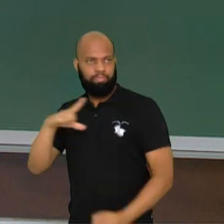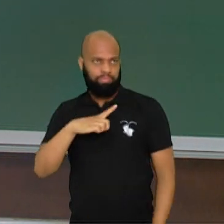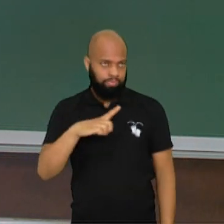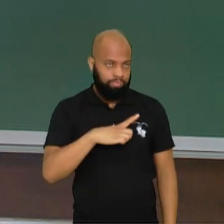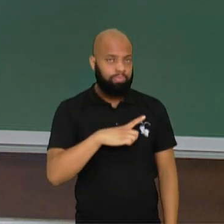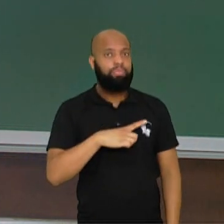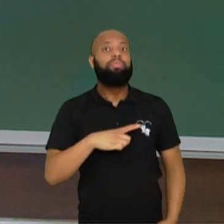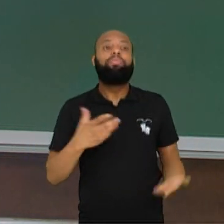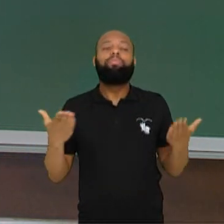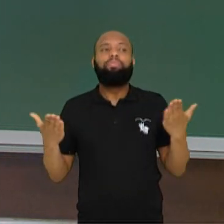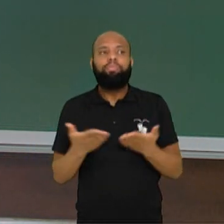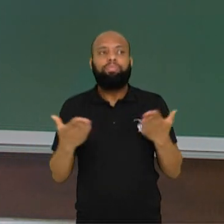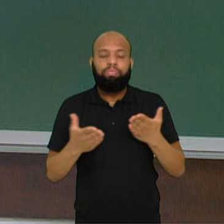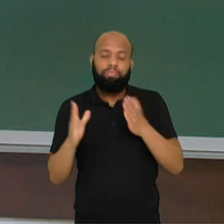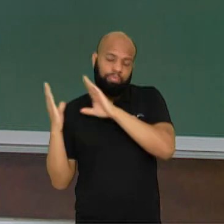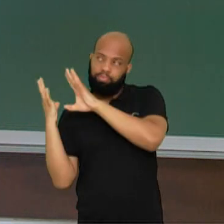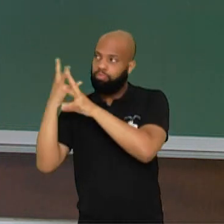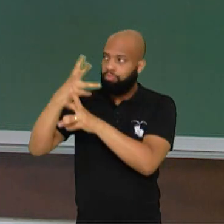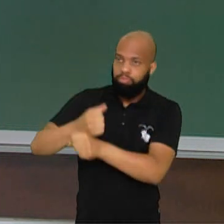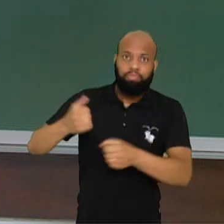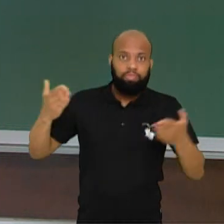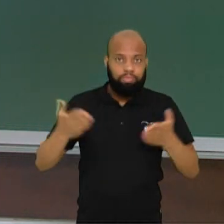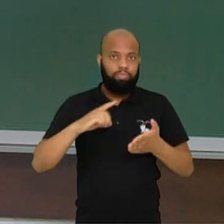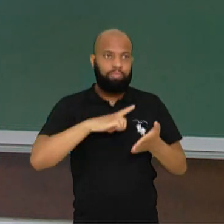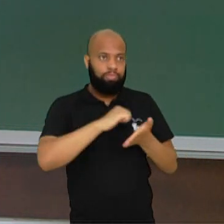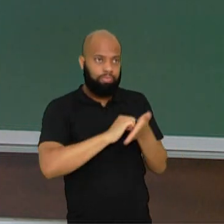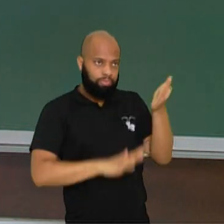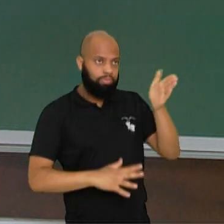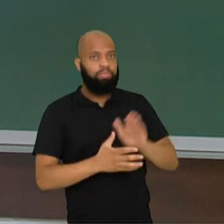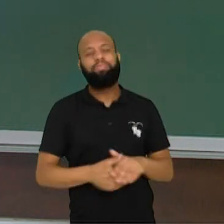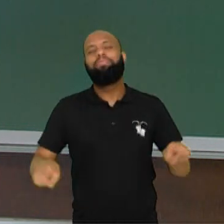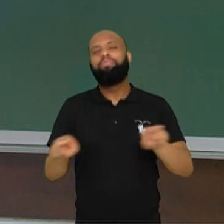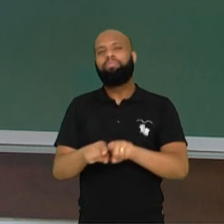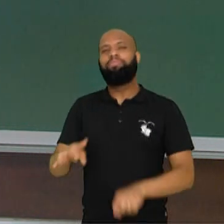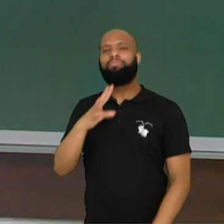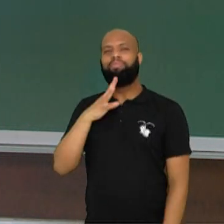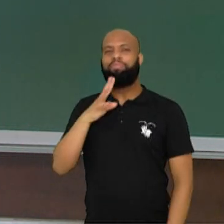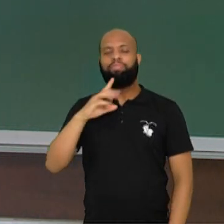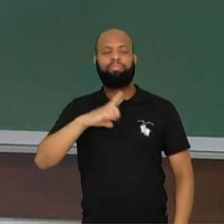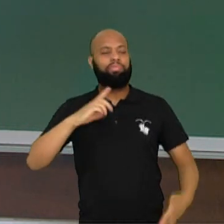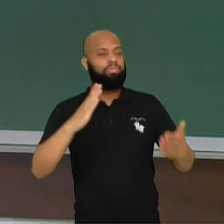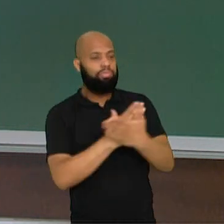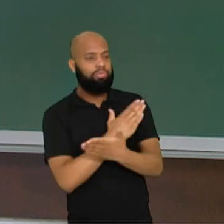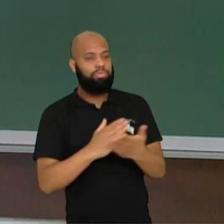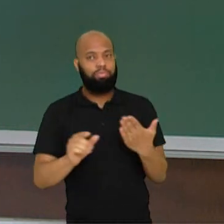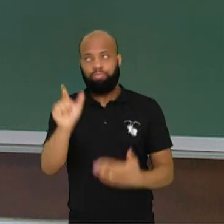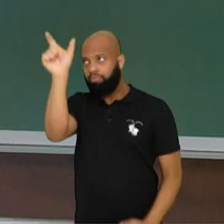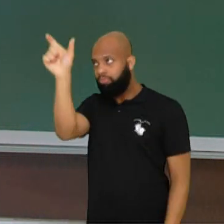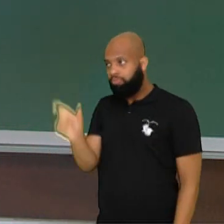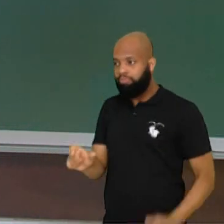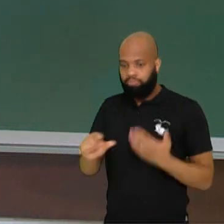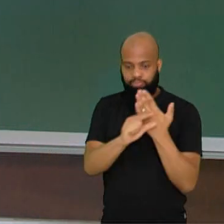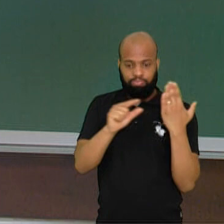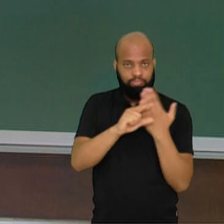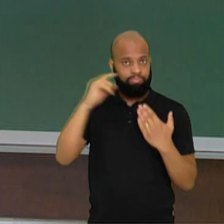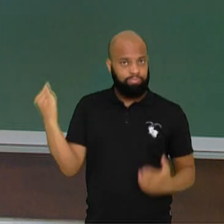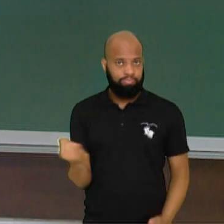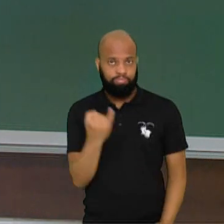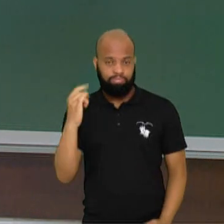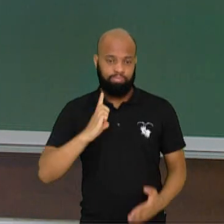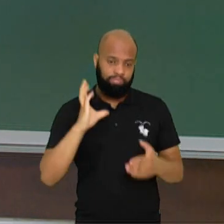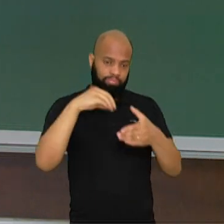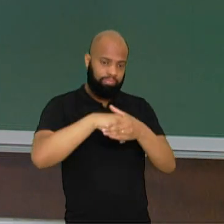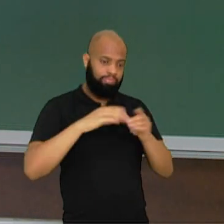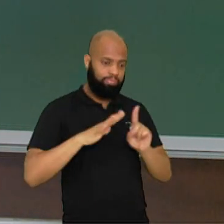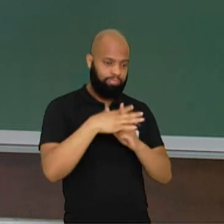vamos retomar isso aqui hoje a partir de uma atividade, conhecemos também alguns teóricos importantes do socialismo